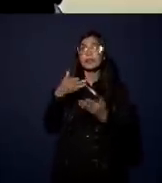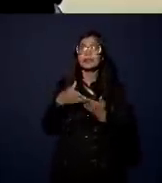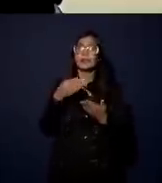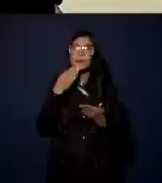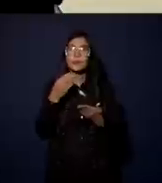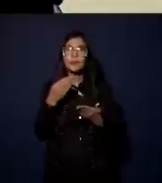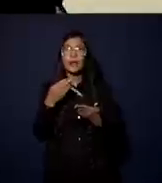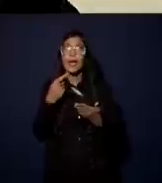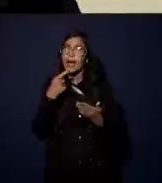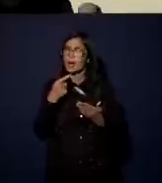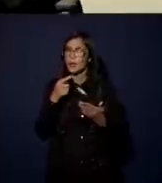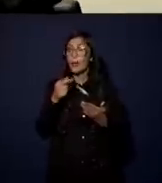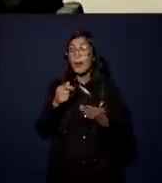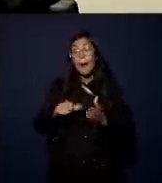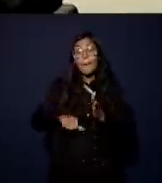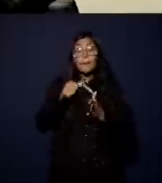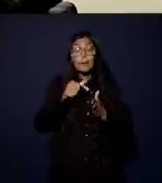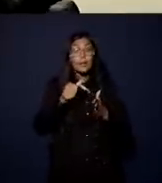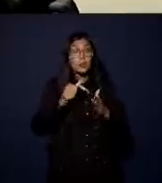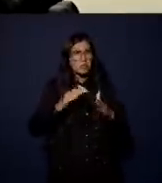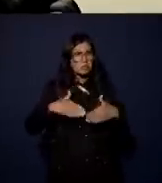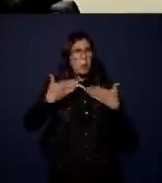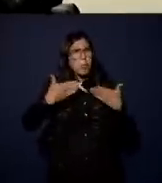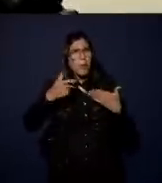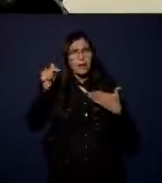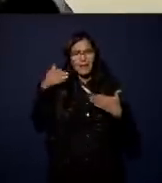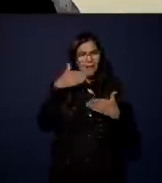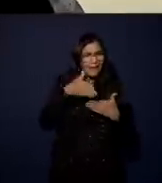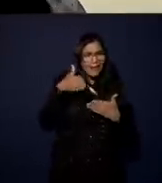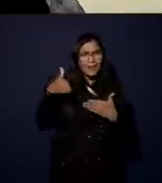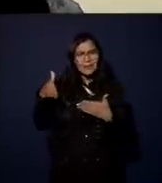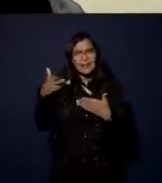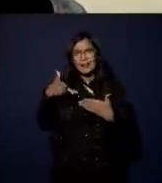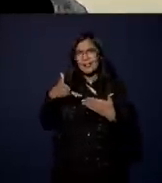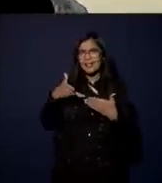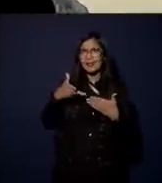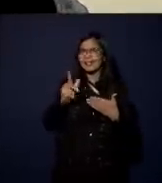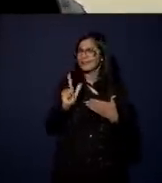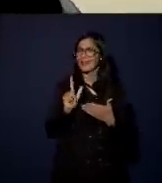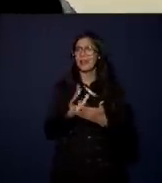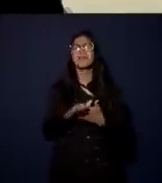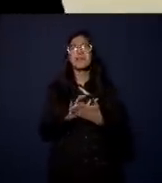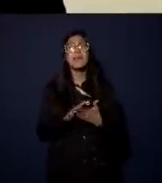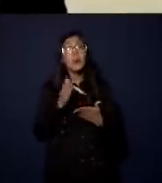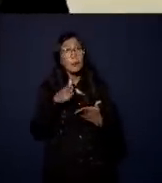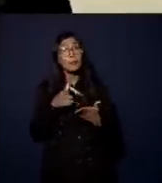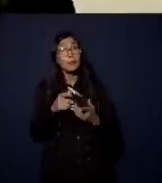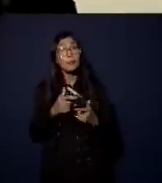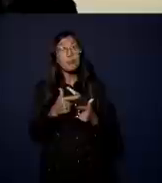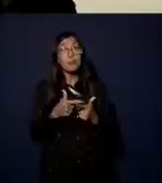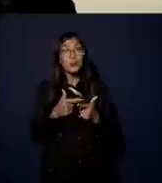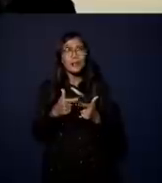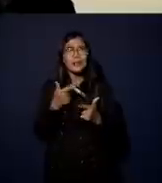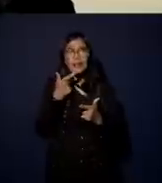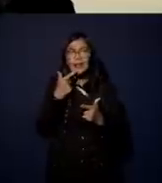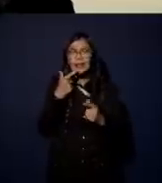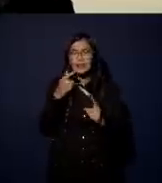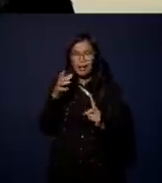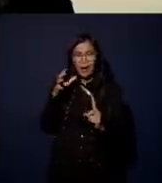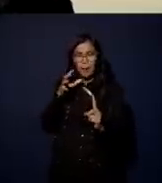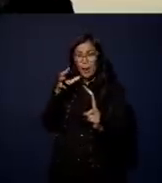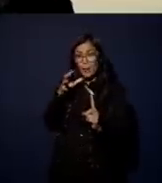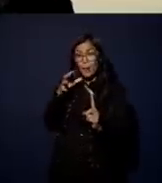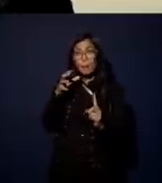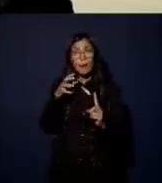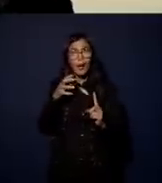não é surpresa que eles estejam aqui são atraídos né